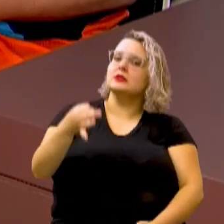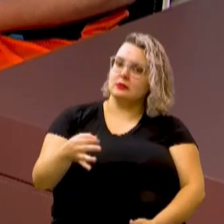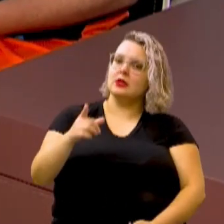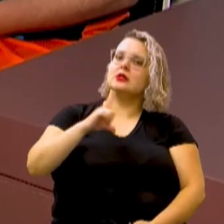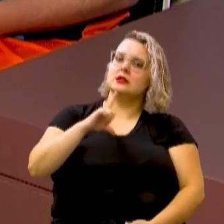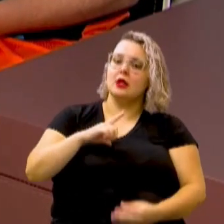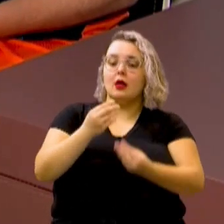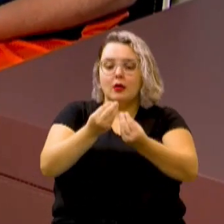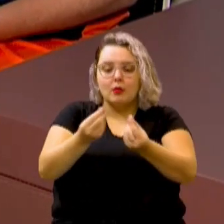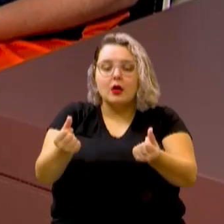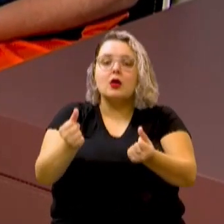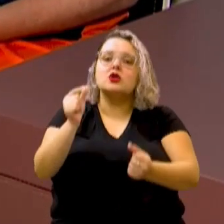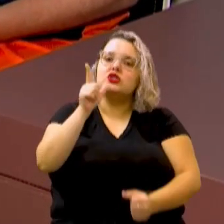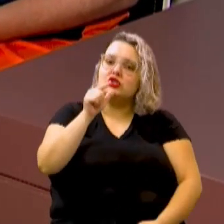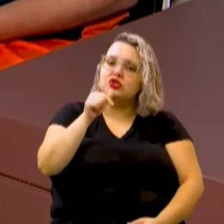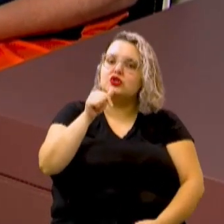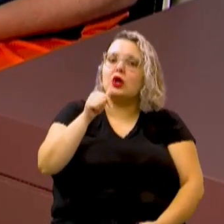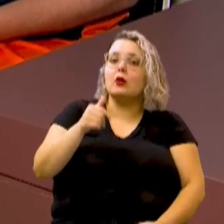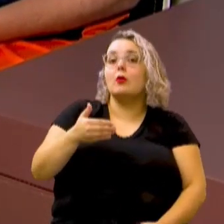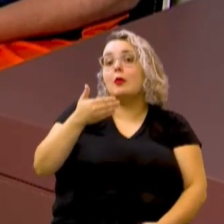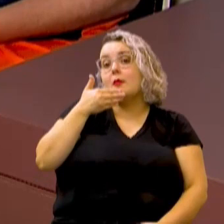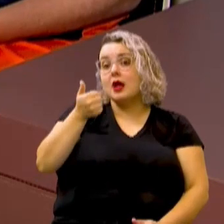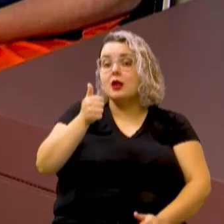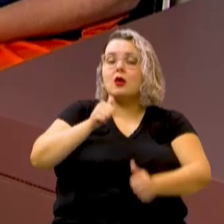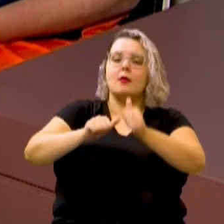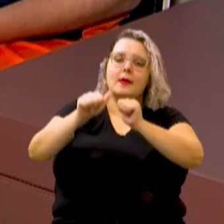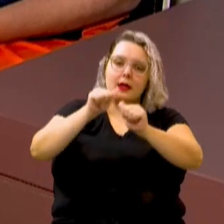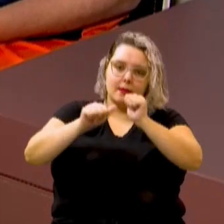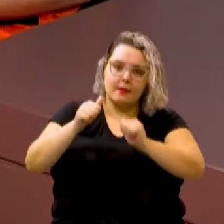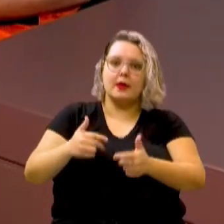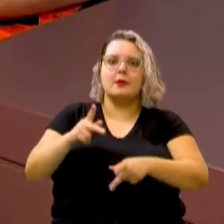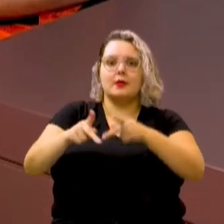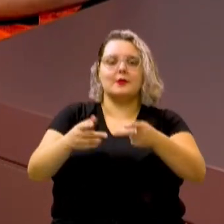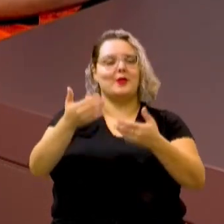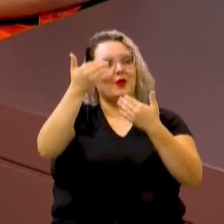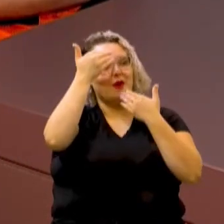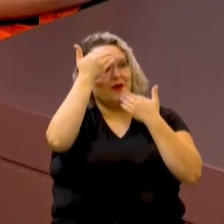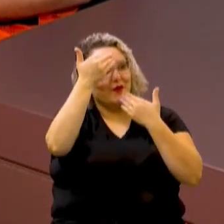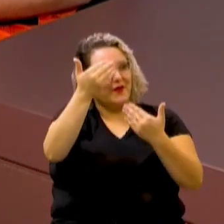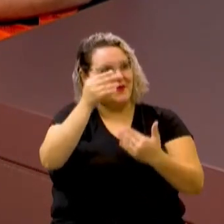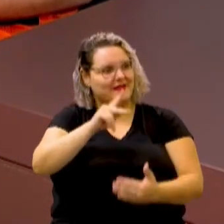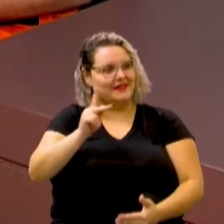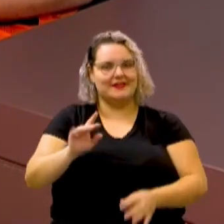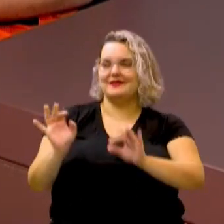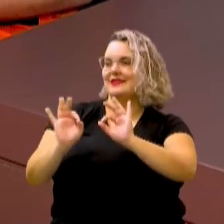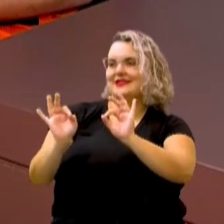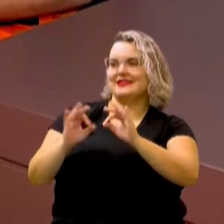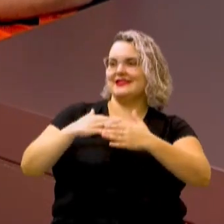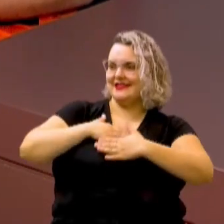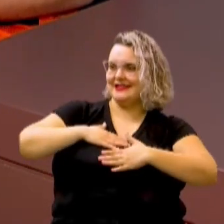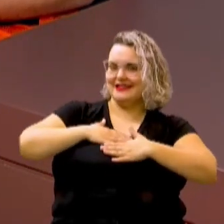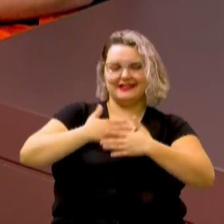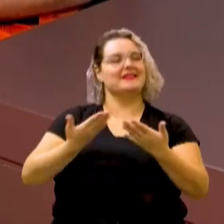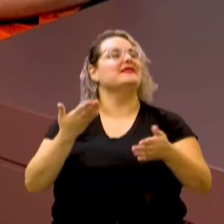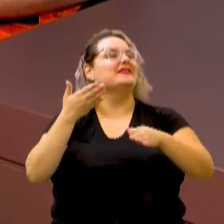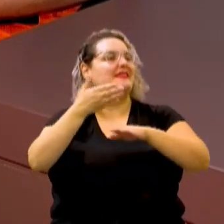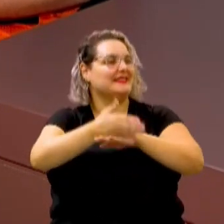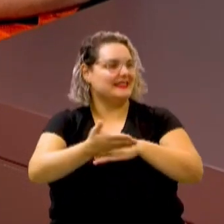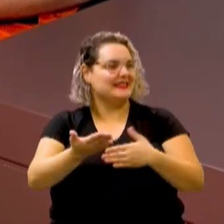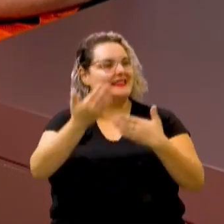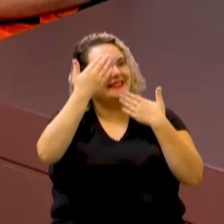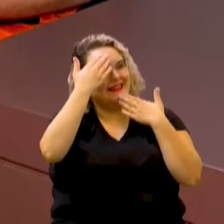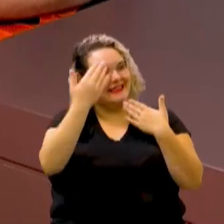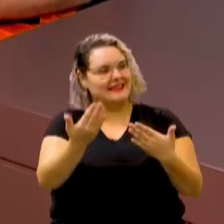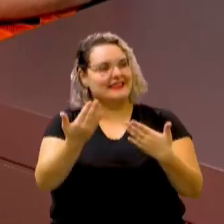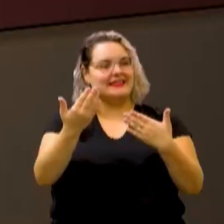a gente garante uma qualidade de água potável melhor para a população. Muito obrigada, professora, Foi um por